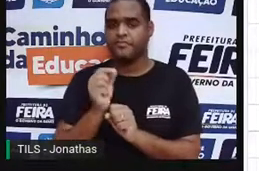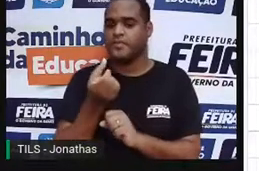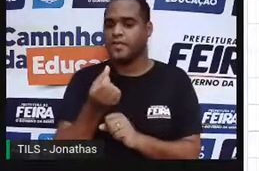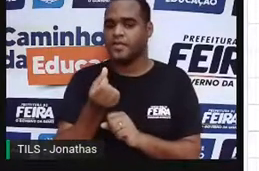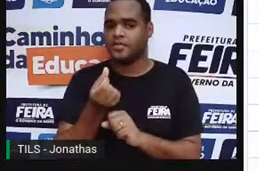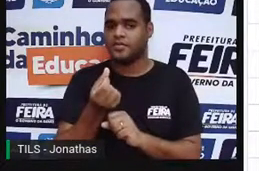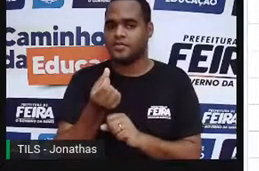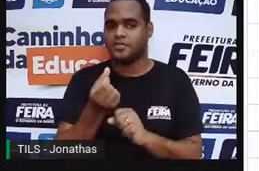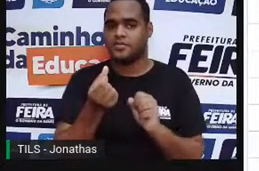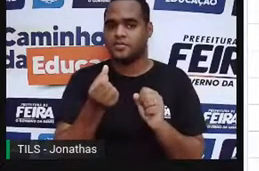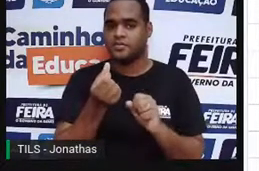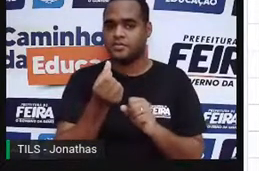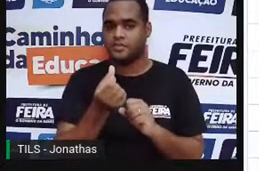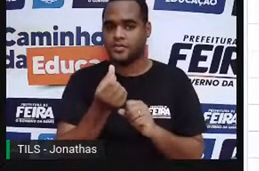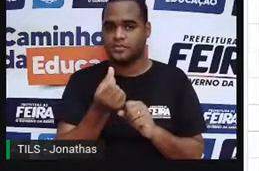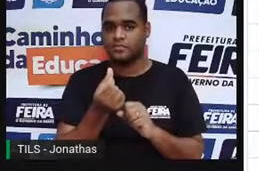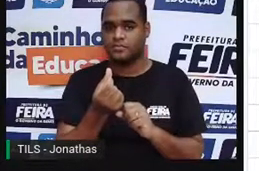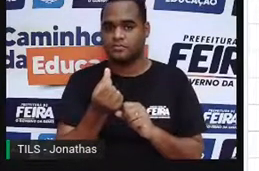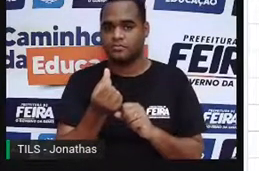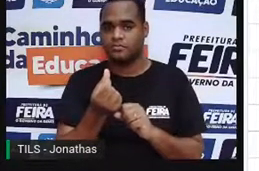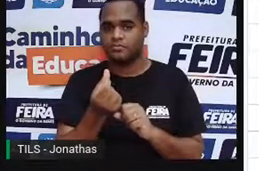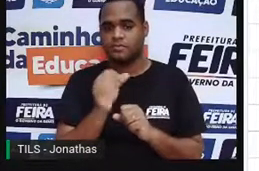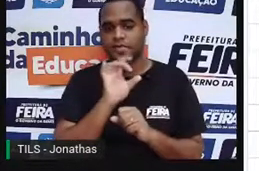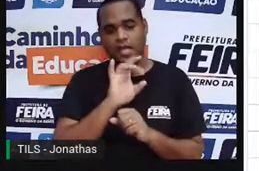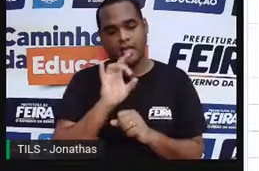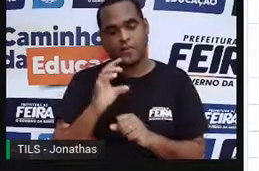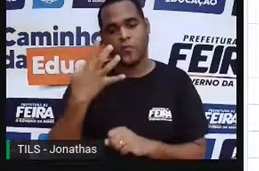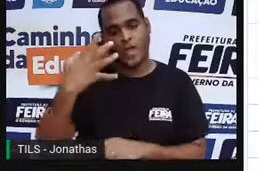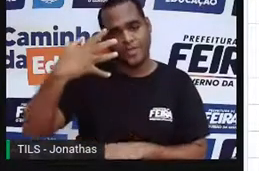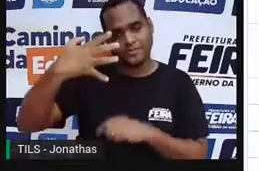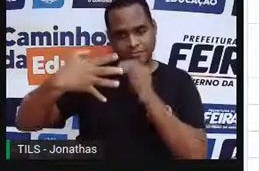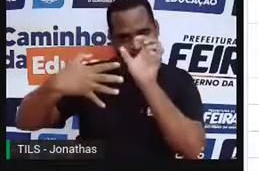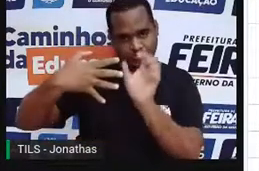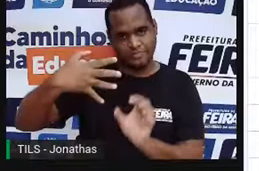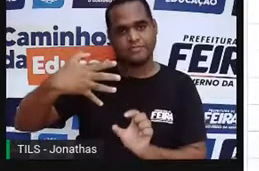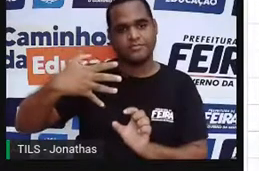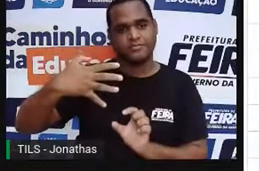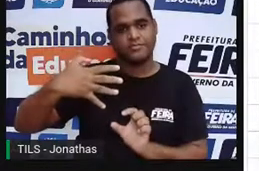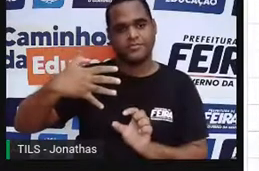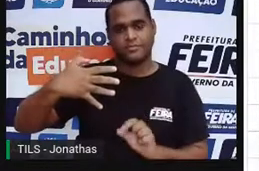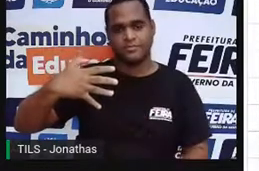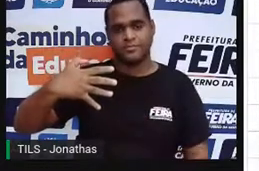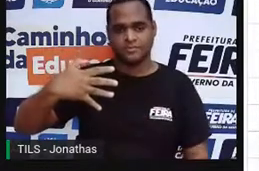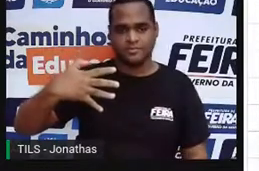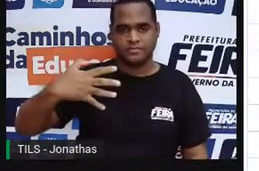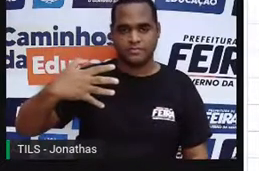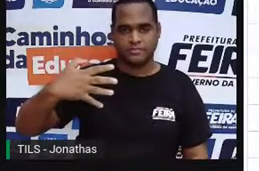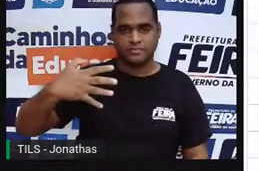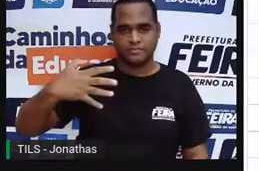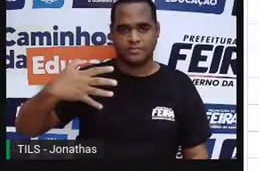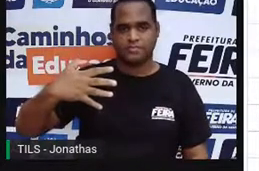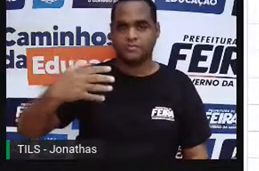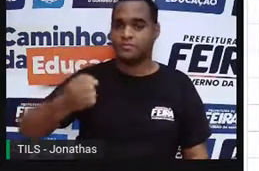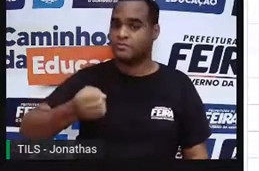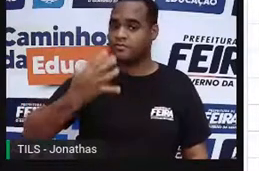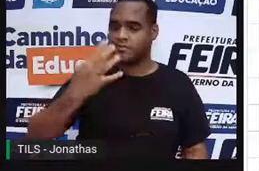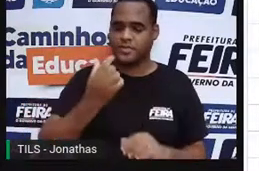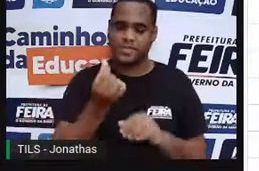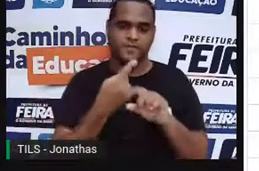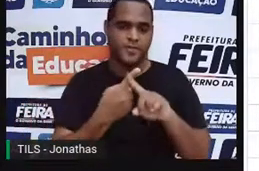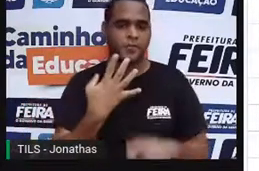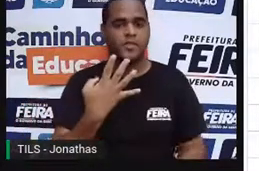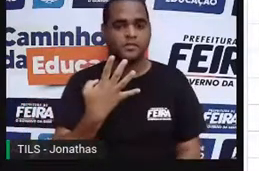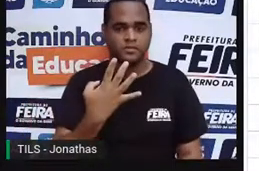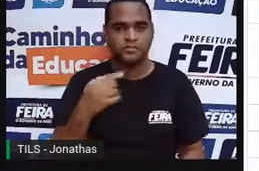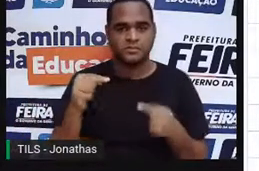seis fileiras Cada uma com quatro e vai dar 6